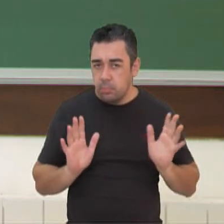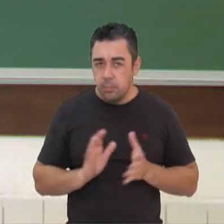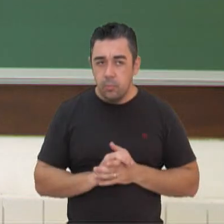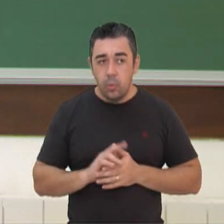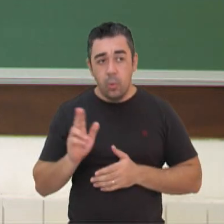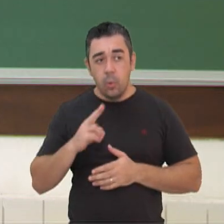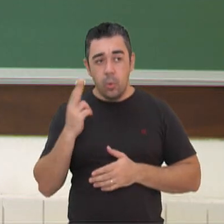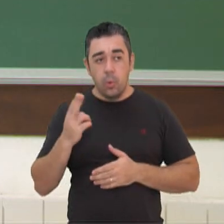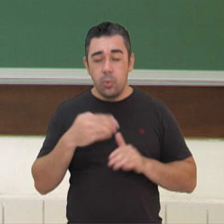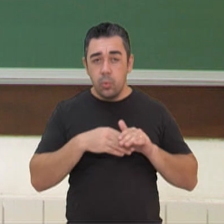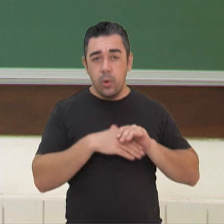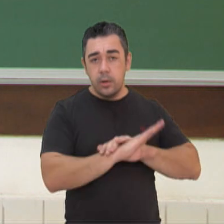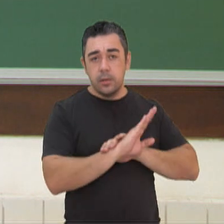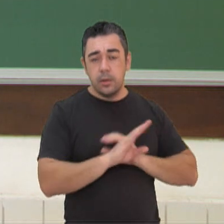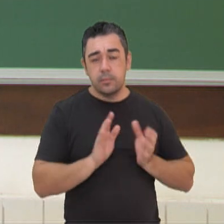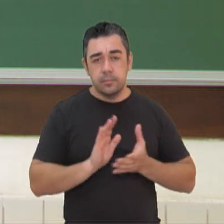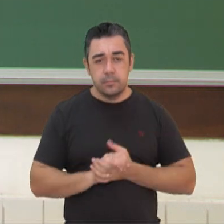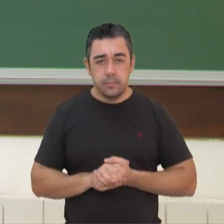ainda guardado.